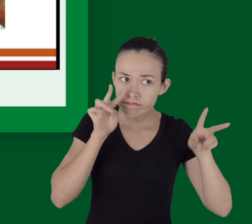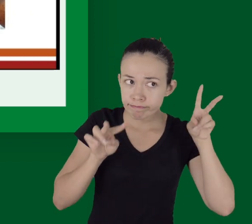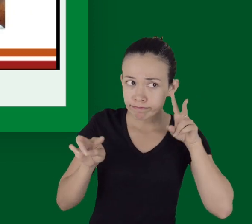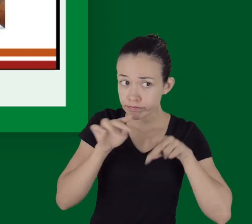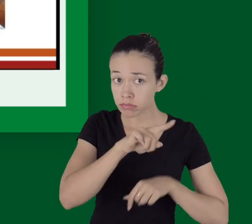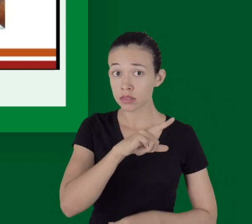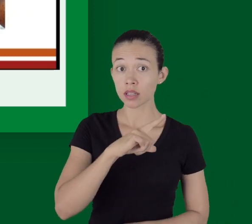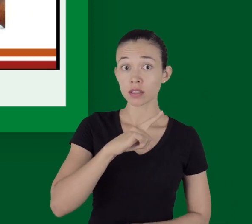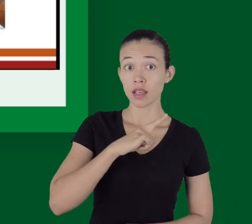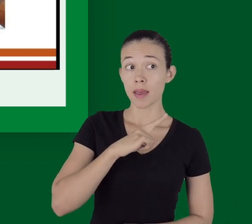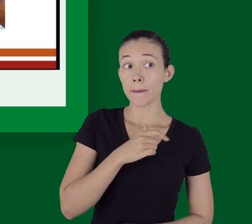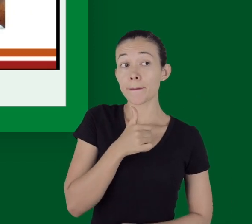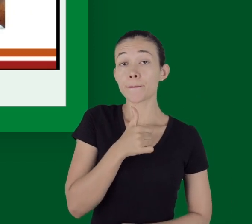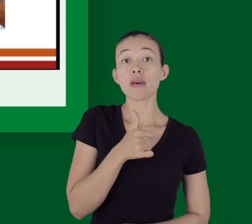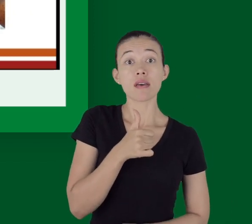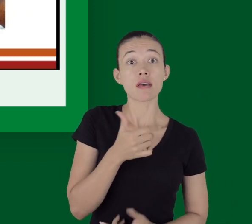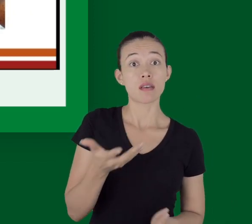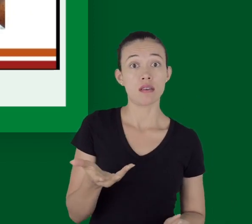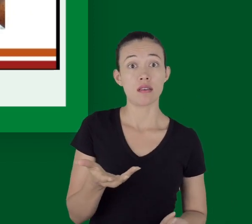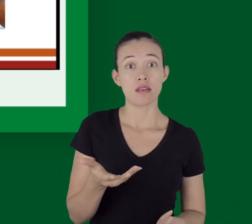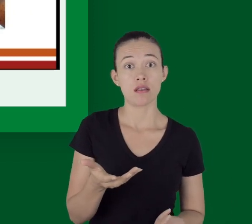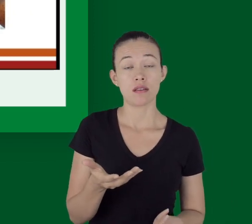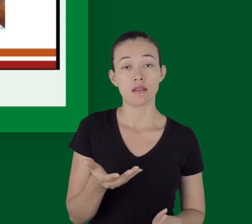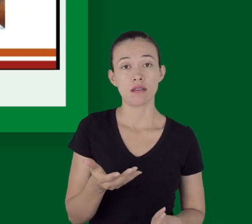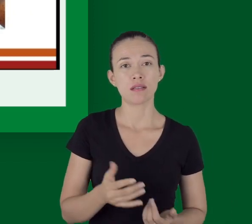Alterações em relação à visão, seja